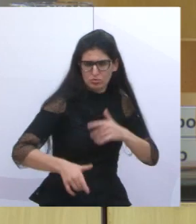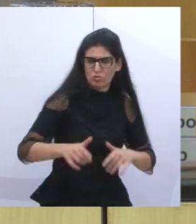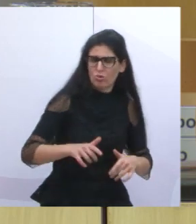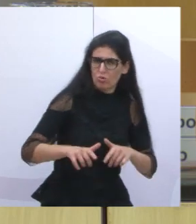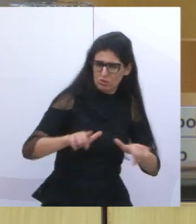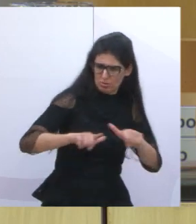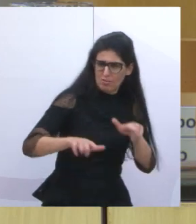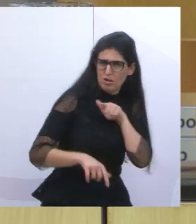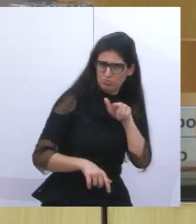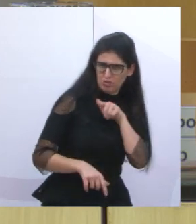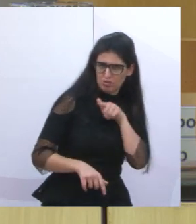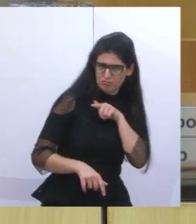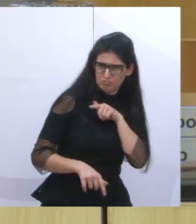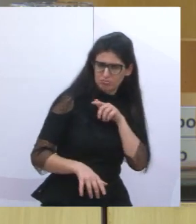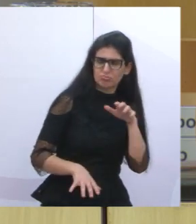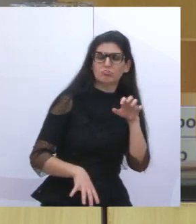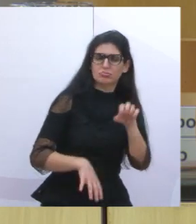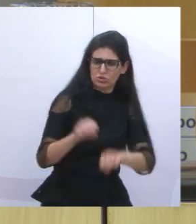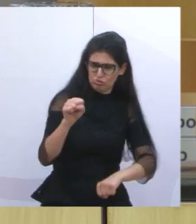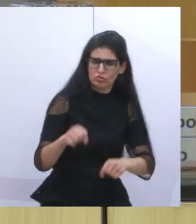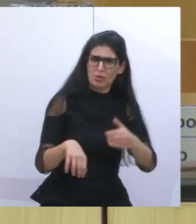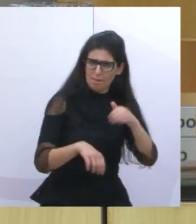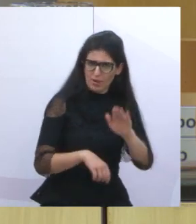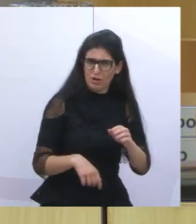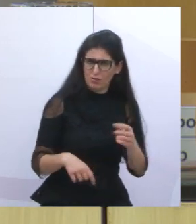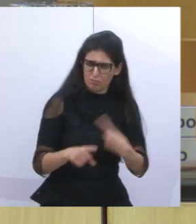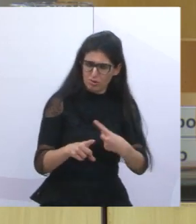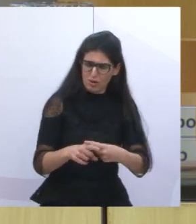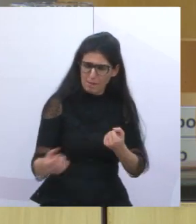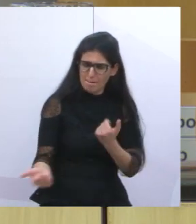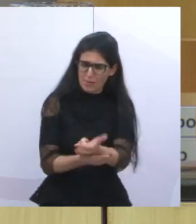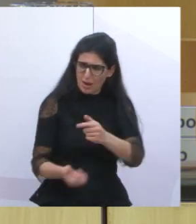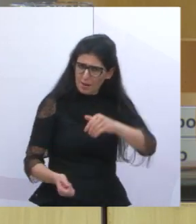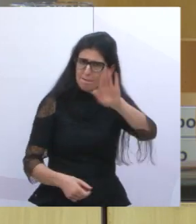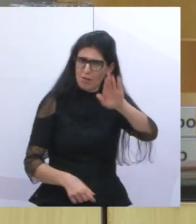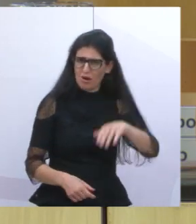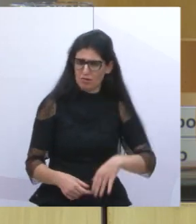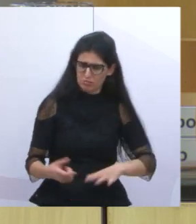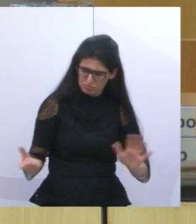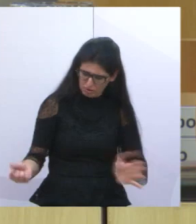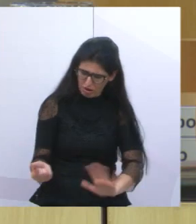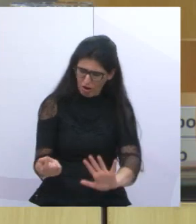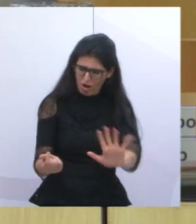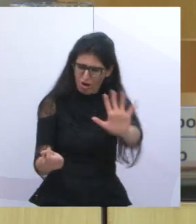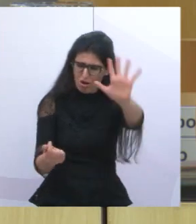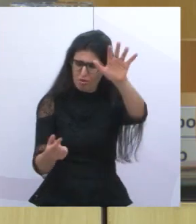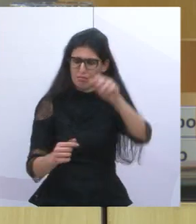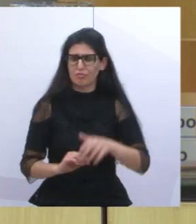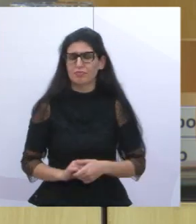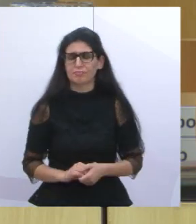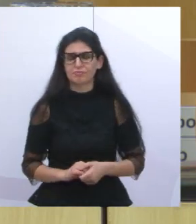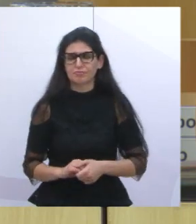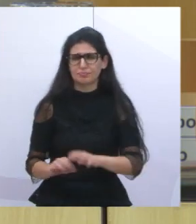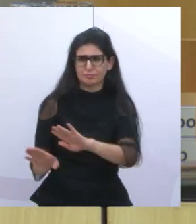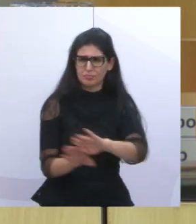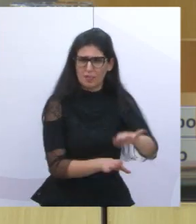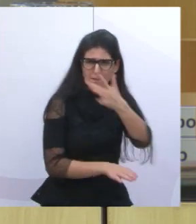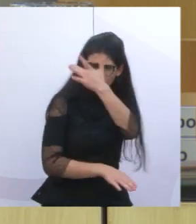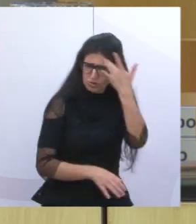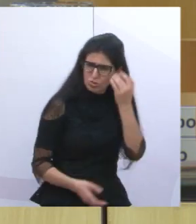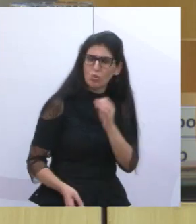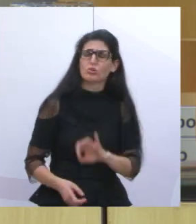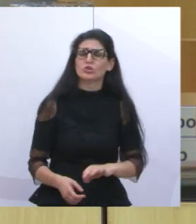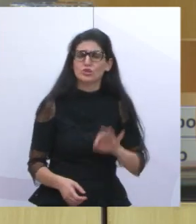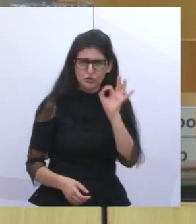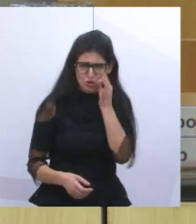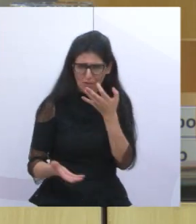mais. Então, nós temos que relevar e ver num todo. E quanto à questão de quem já pagou,